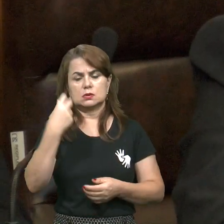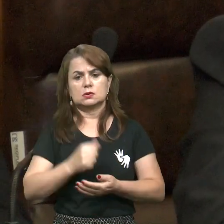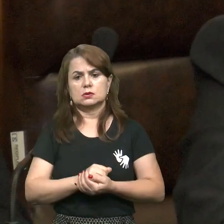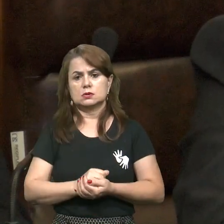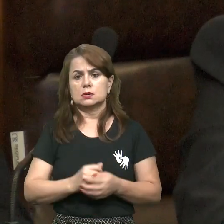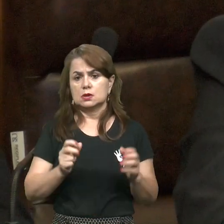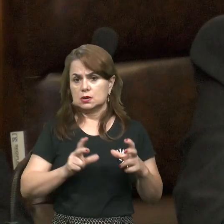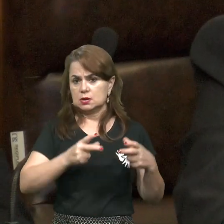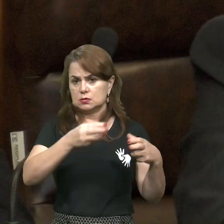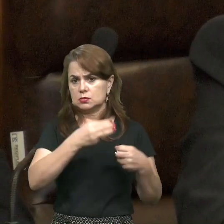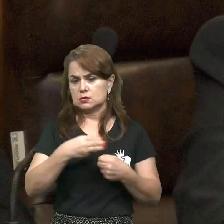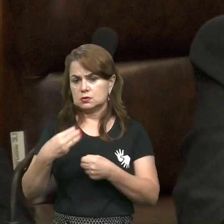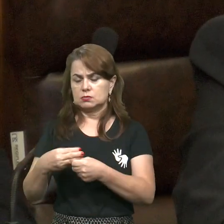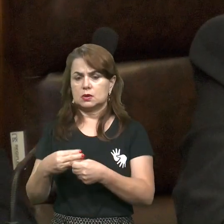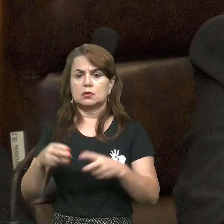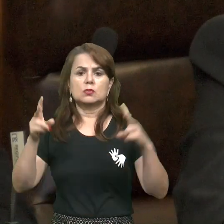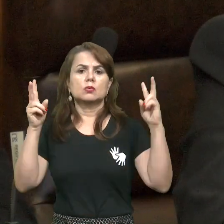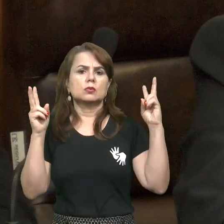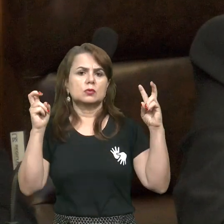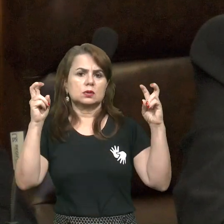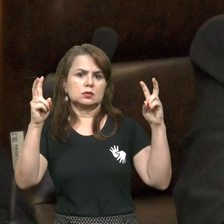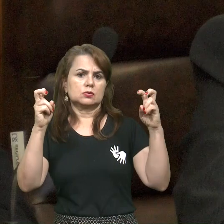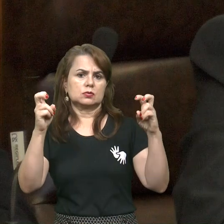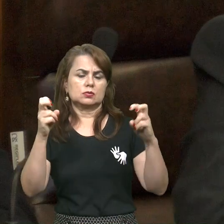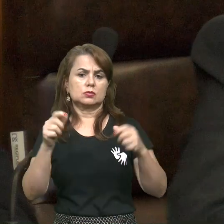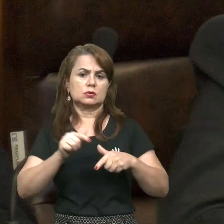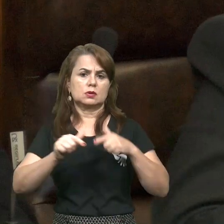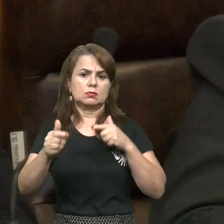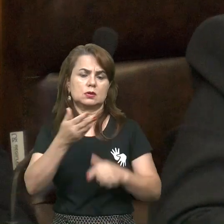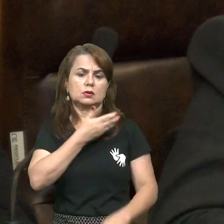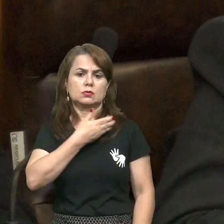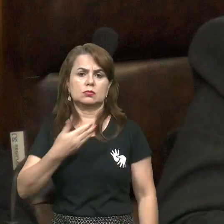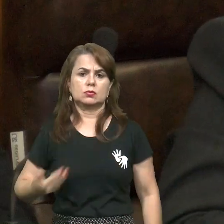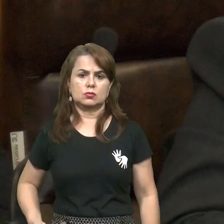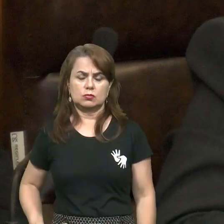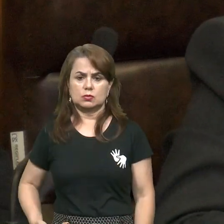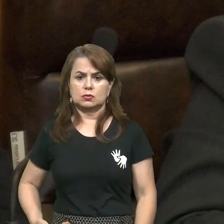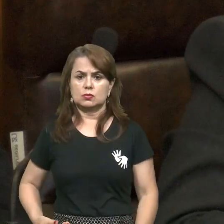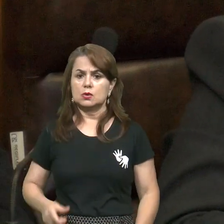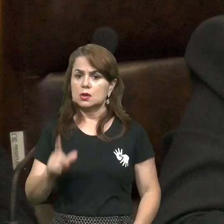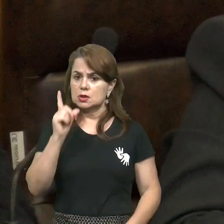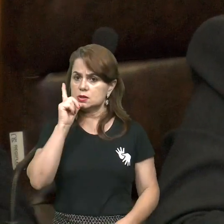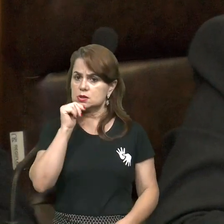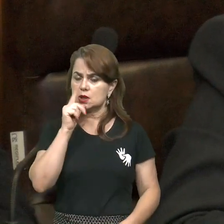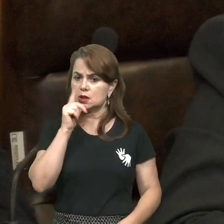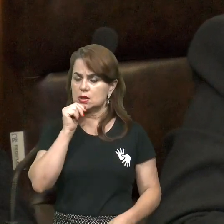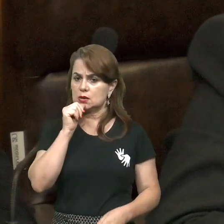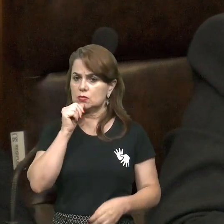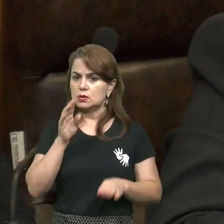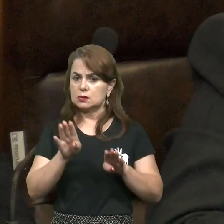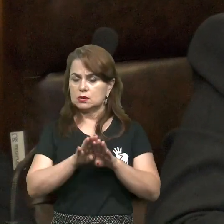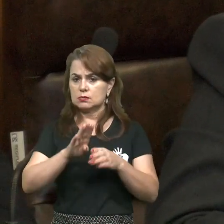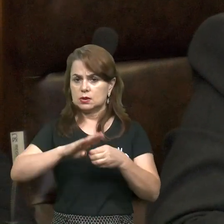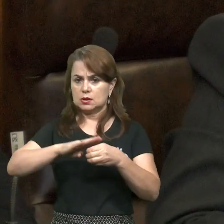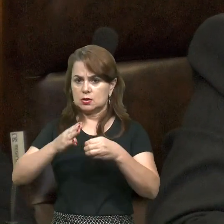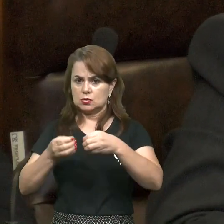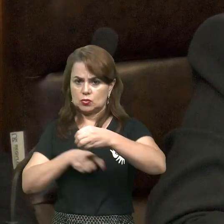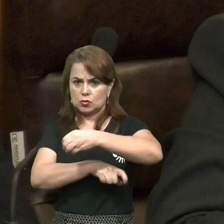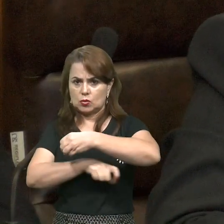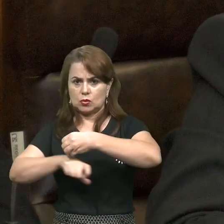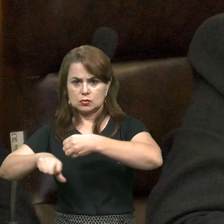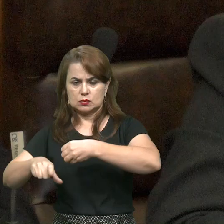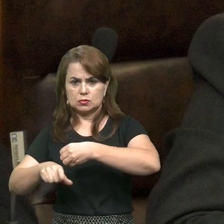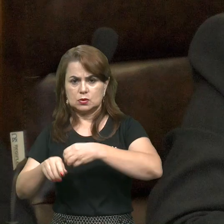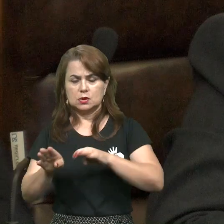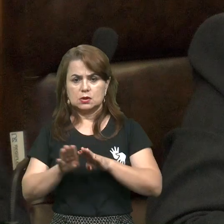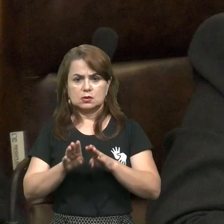com a finalidade de abordar e debater a concessão de serviços públicos de abastecimento de água e esgotamento sanitário, bem como a transformação do